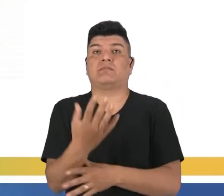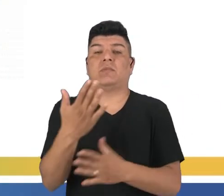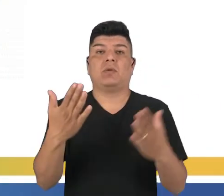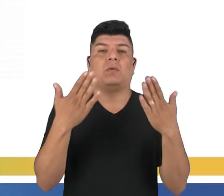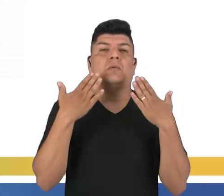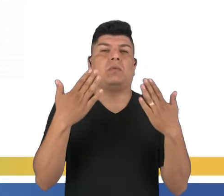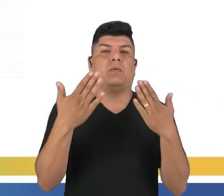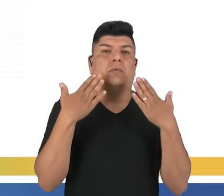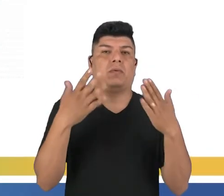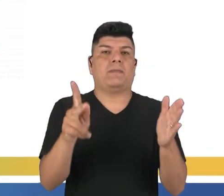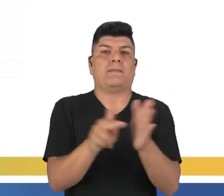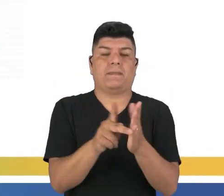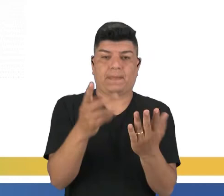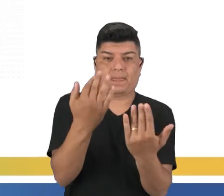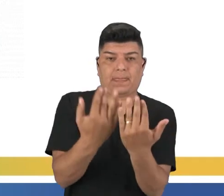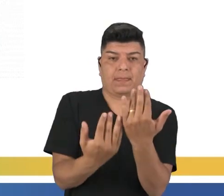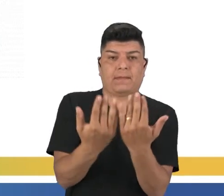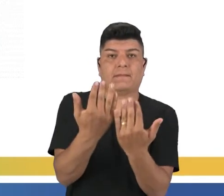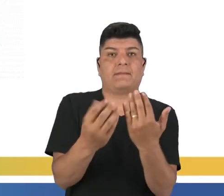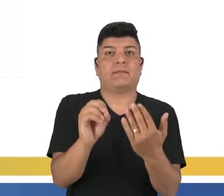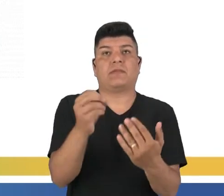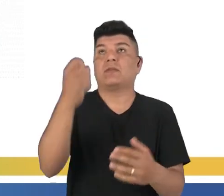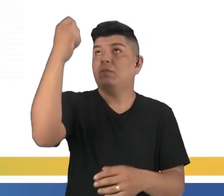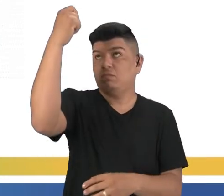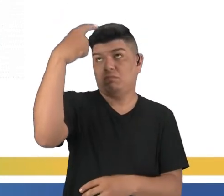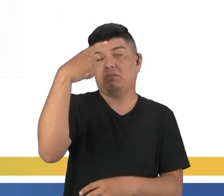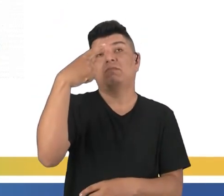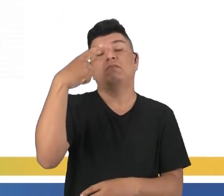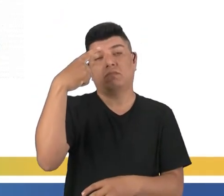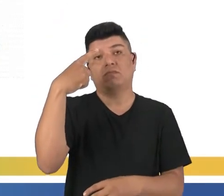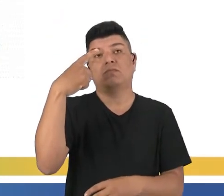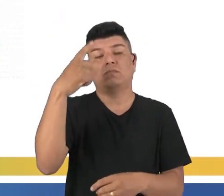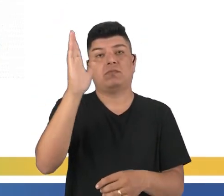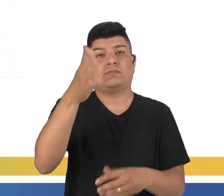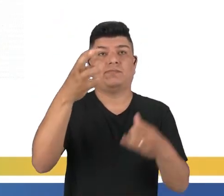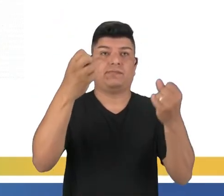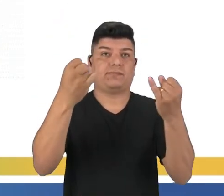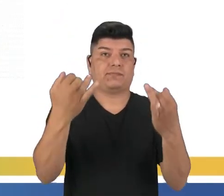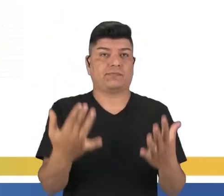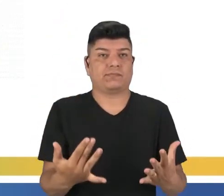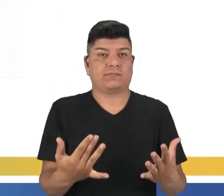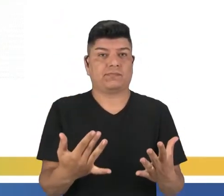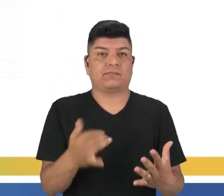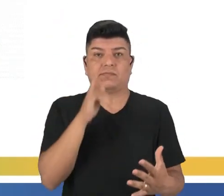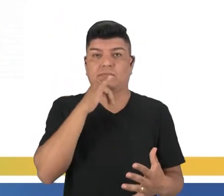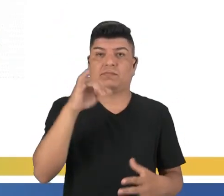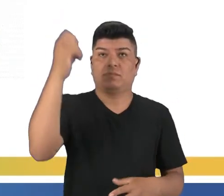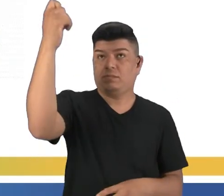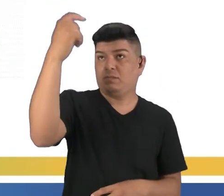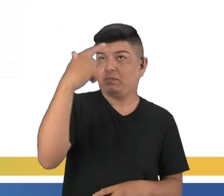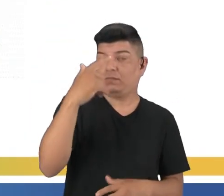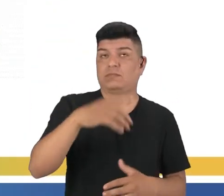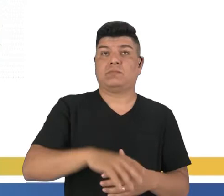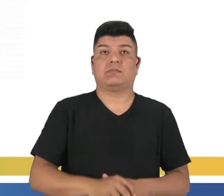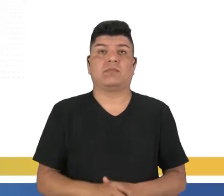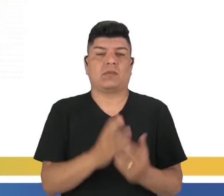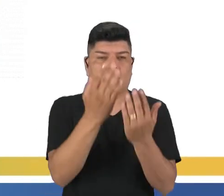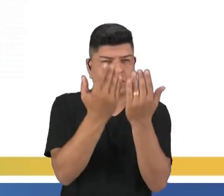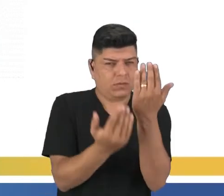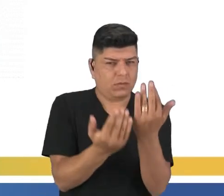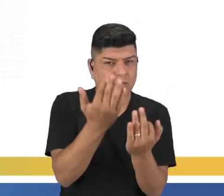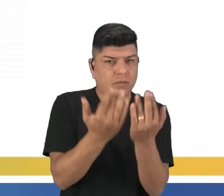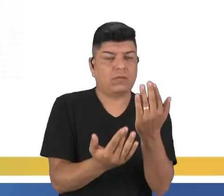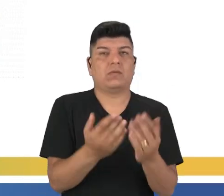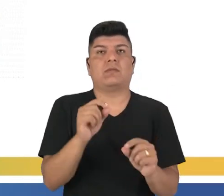calor, que pode ser o próprio fogo ou pode ser, por exemplo, o sol, como falamos lá, como, por exemplo, energia solar. Então ali o fogo,